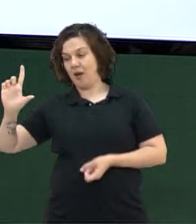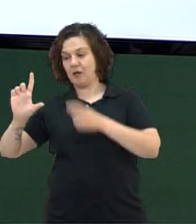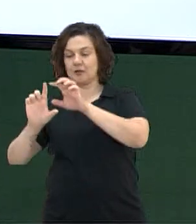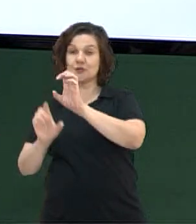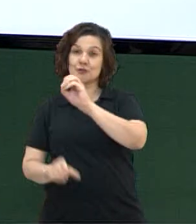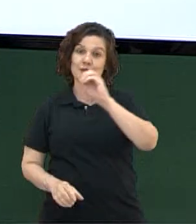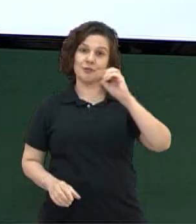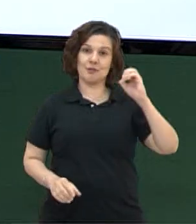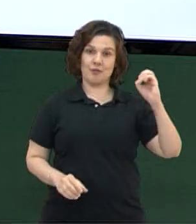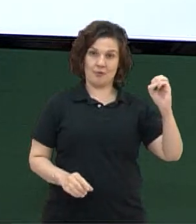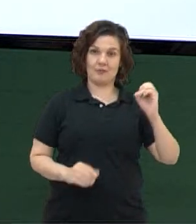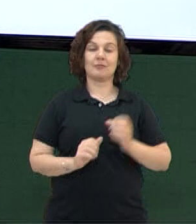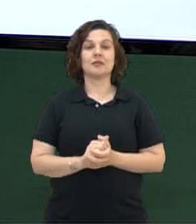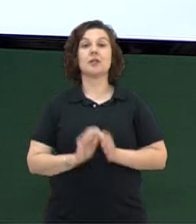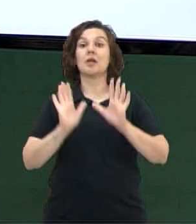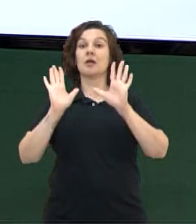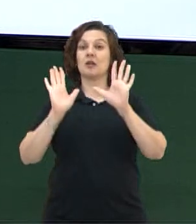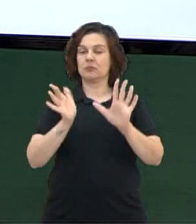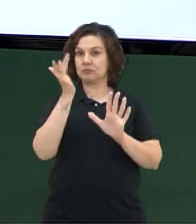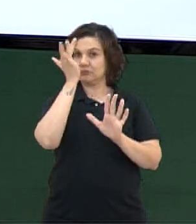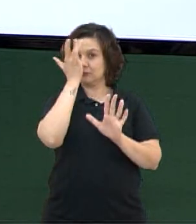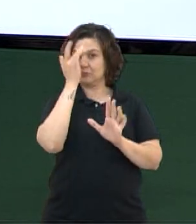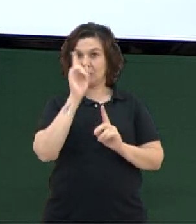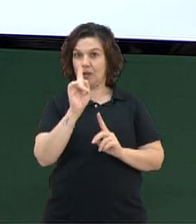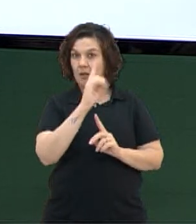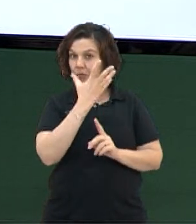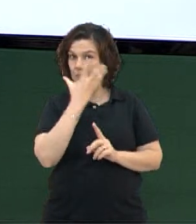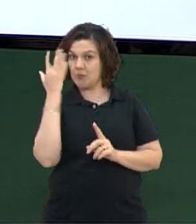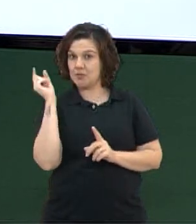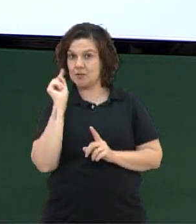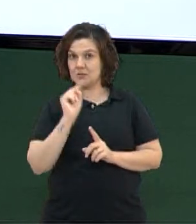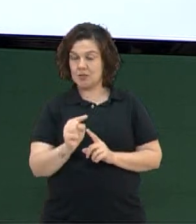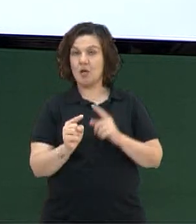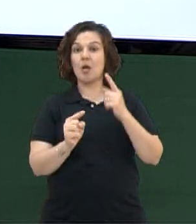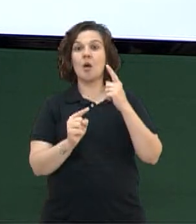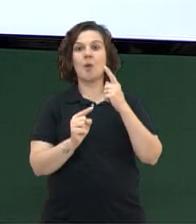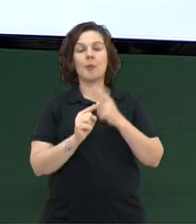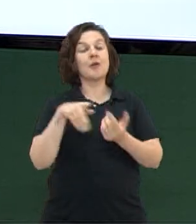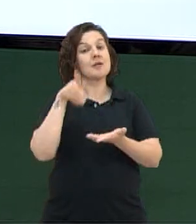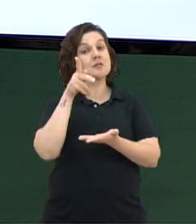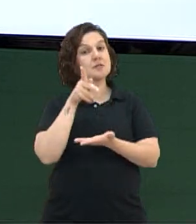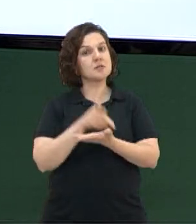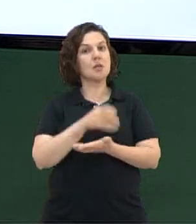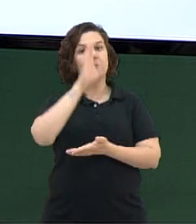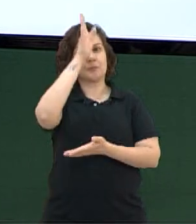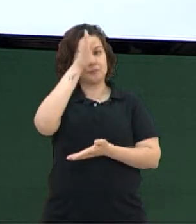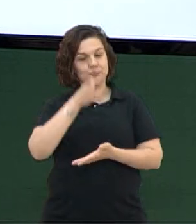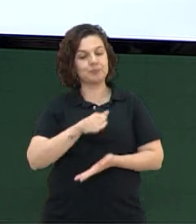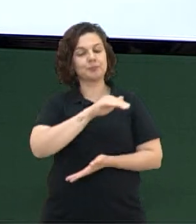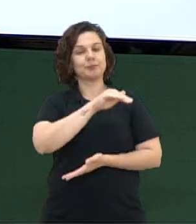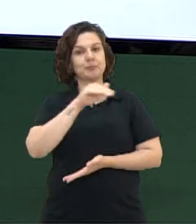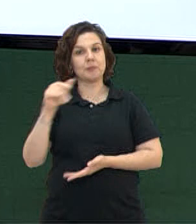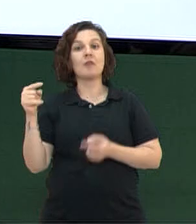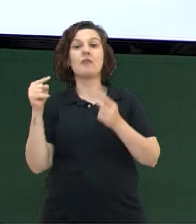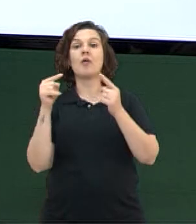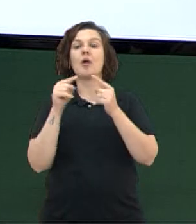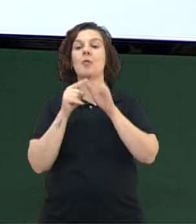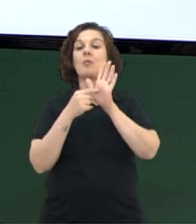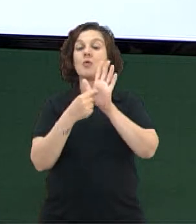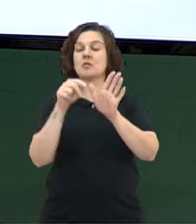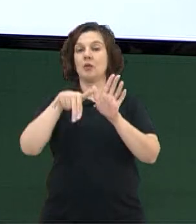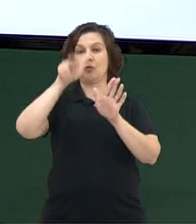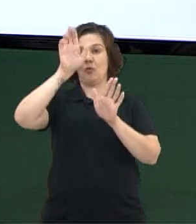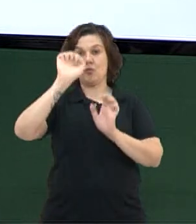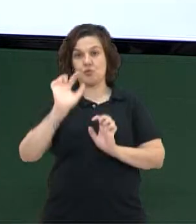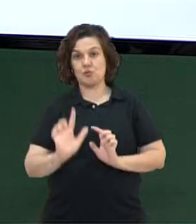oeste, ocidental. Não esqueça disso, porque as coordenadas geográficas elas sempre têm que trazer a indicação de norte e